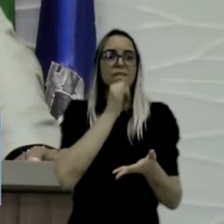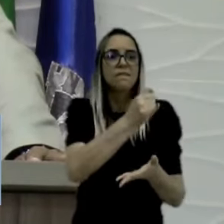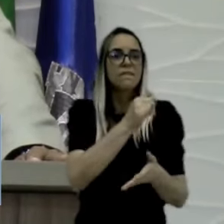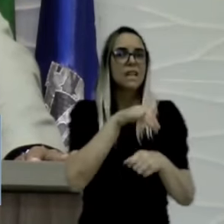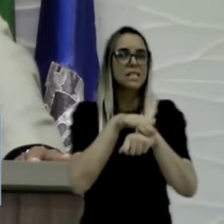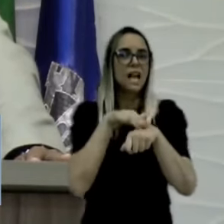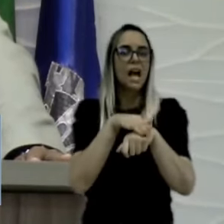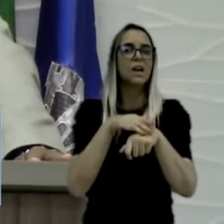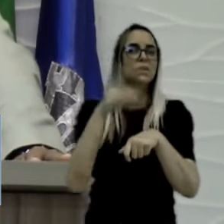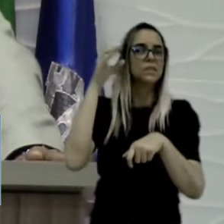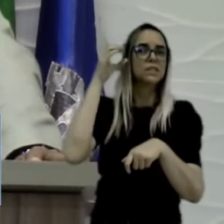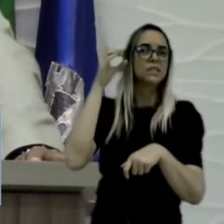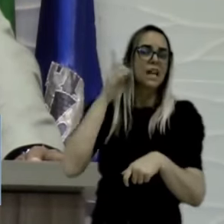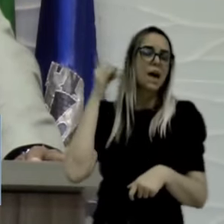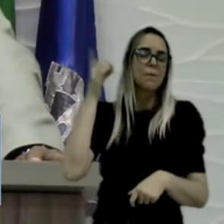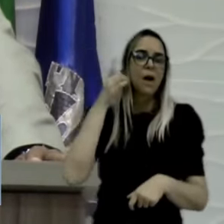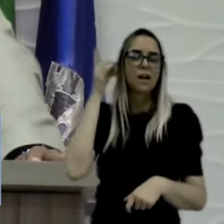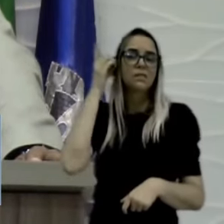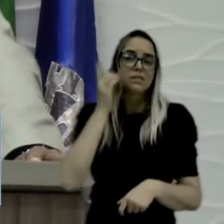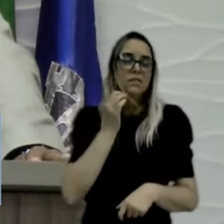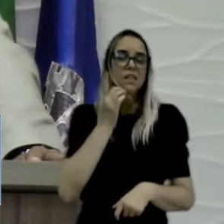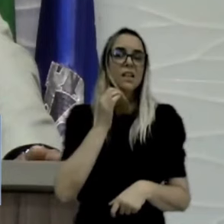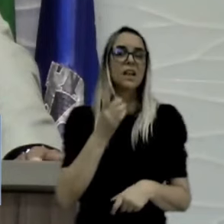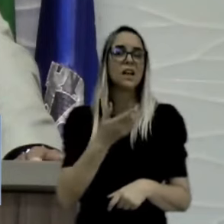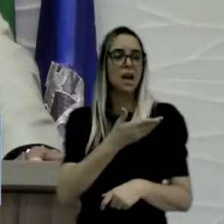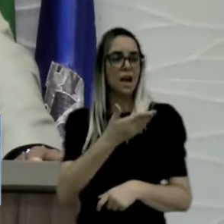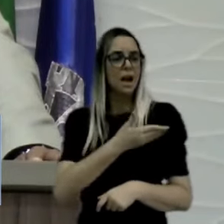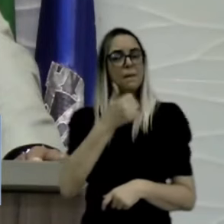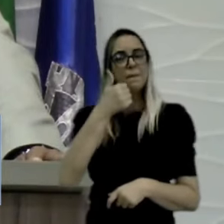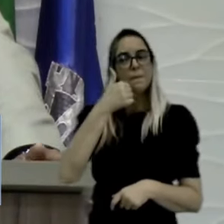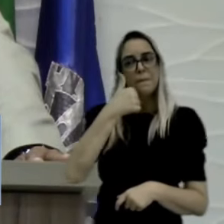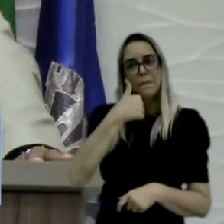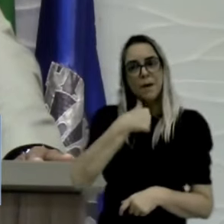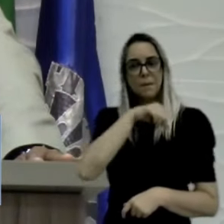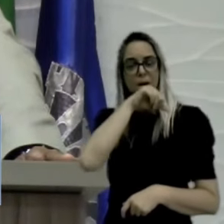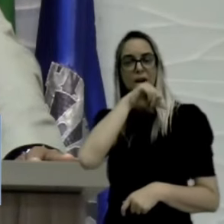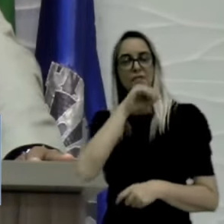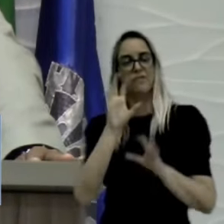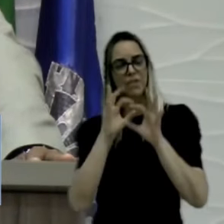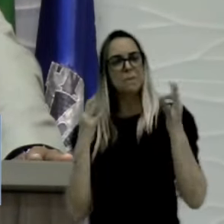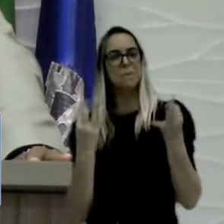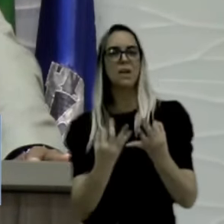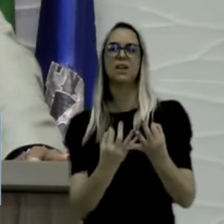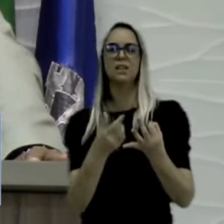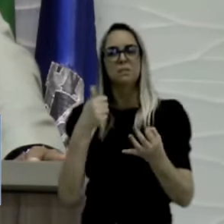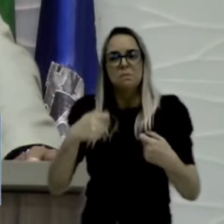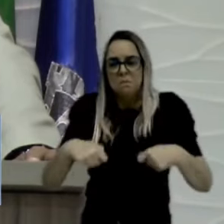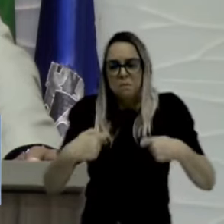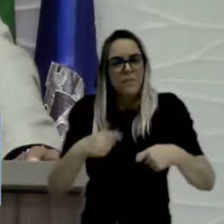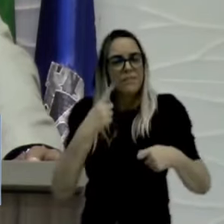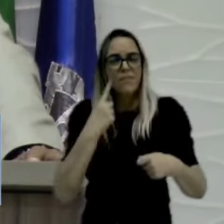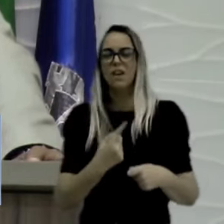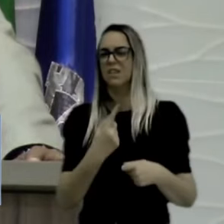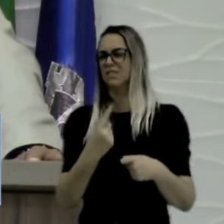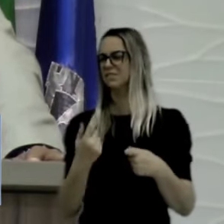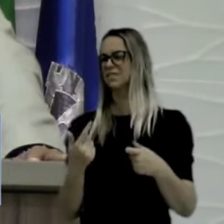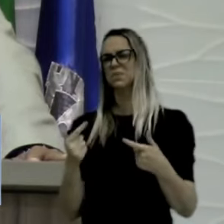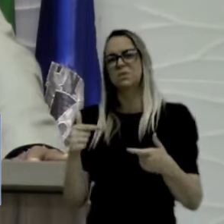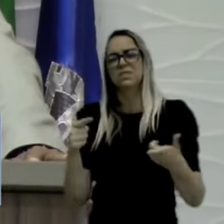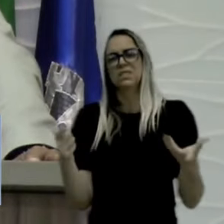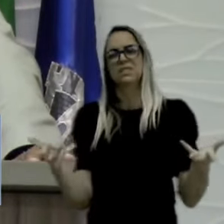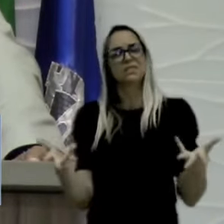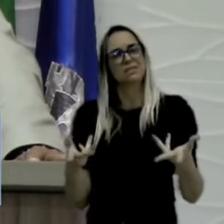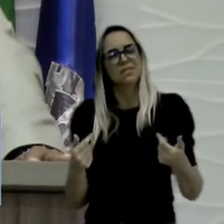Almeida, para ver o que consegue fazer com a esposa dele, que é uma mãe de família. Precisa rever isso aí, isso não existe. Nós